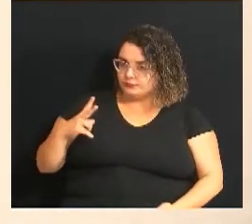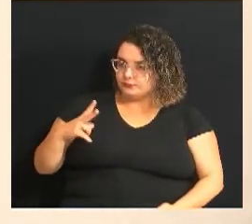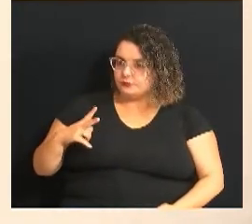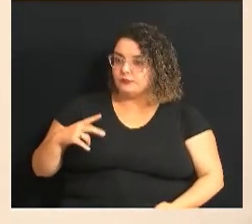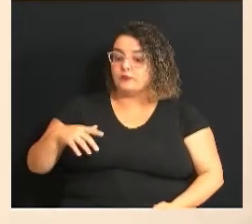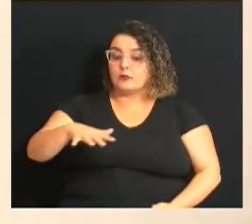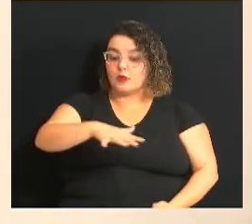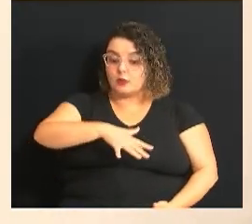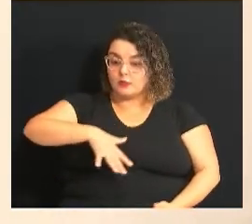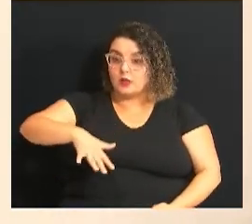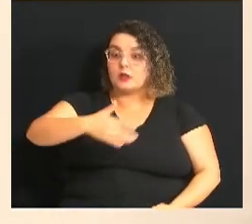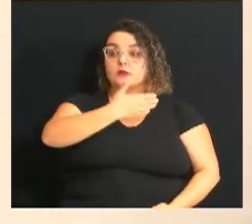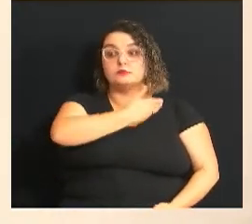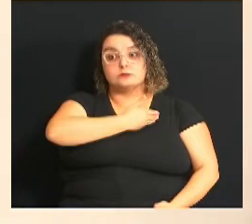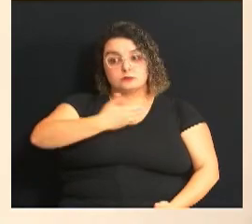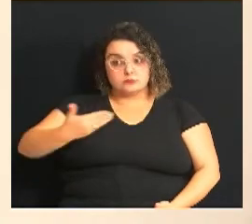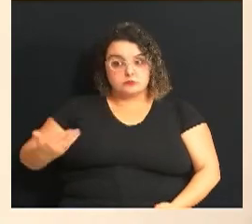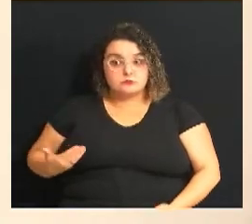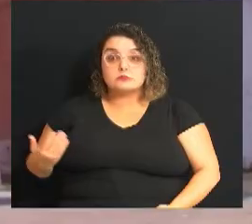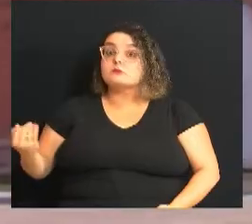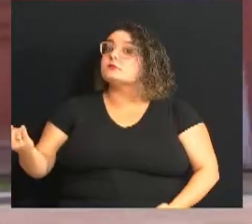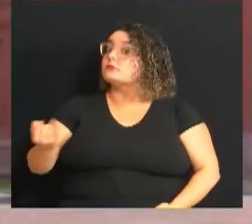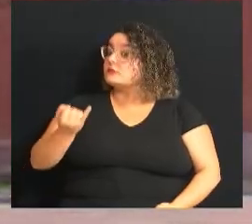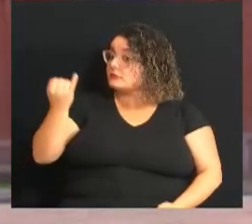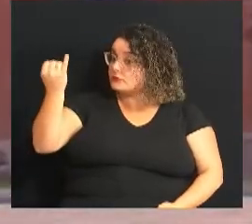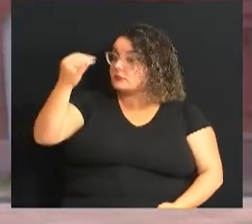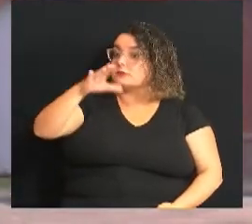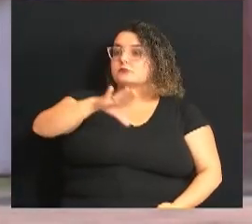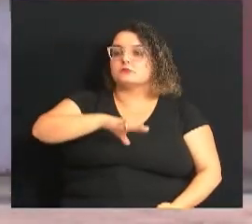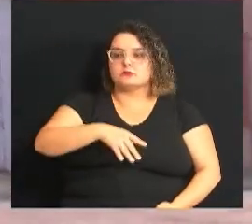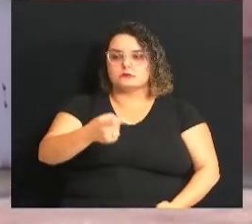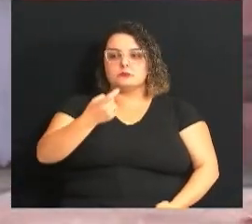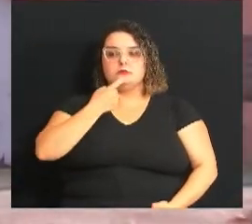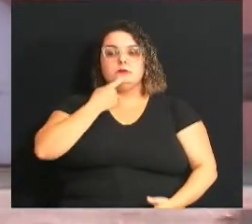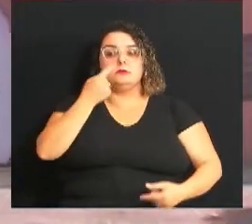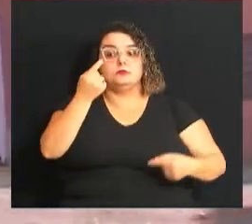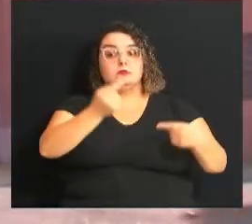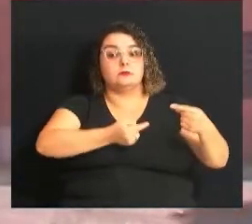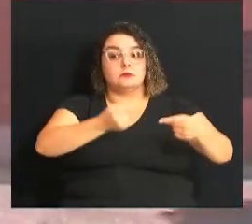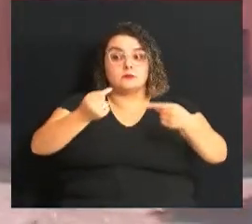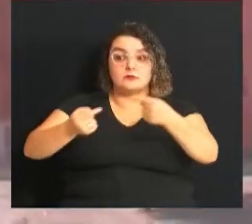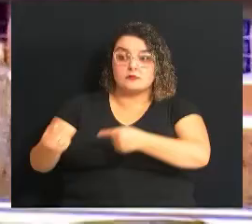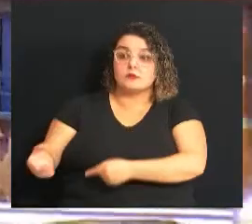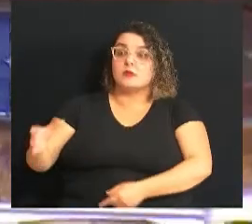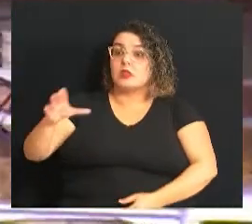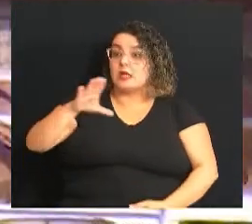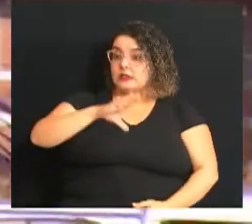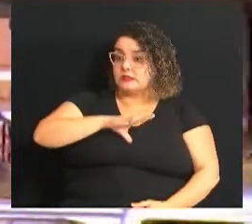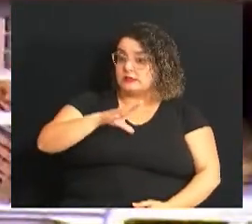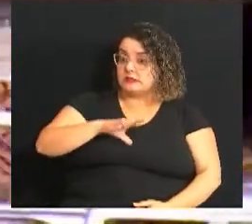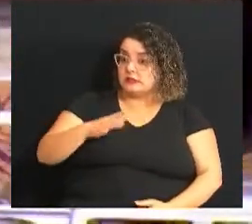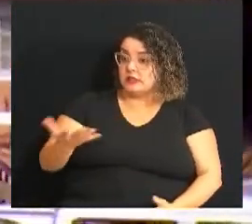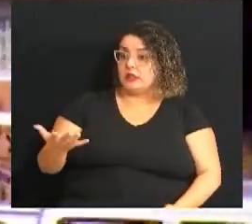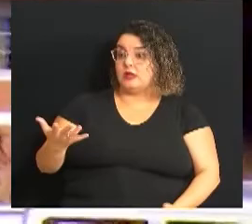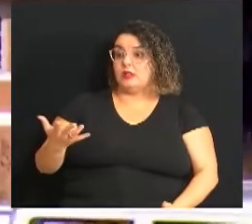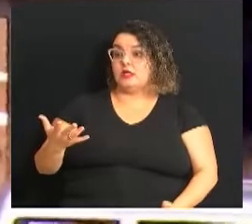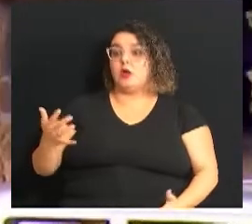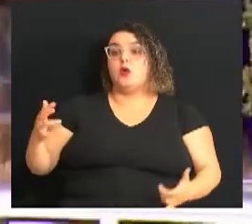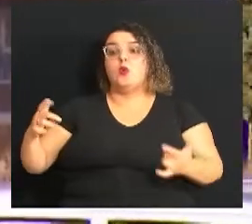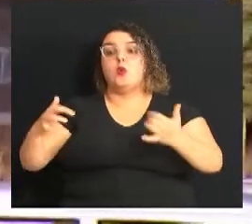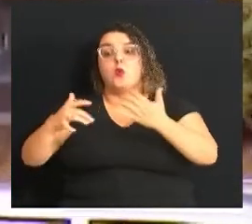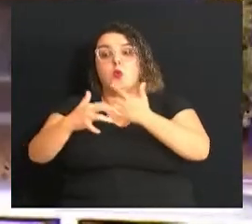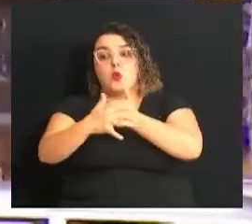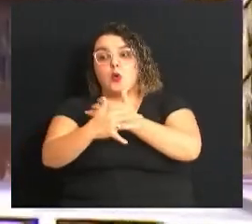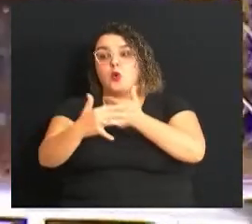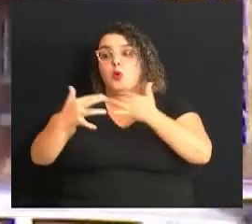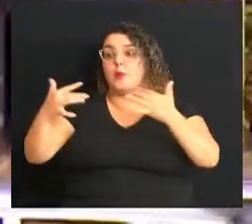público, é uma área importantíssima da cidade. Quem discute a questão da cidade, a questão urbanística da cidade,